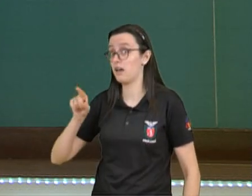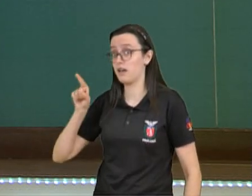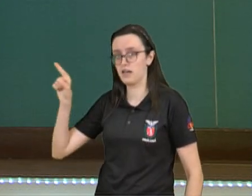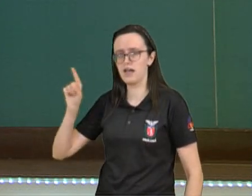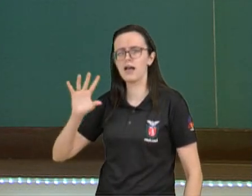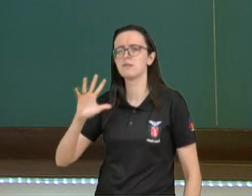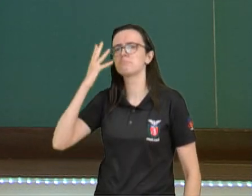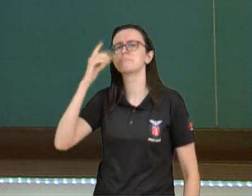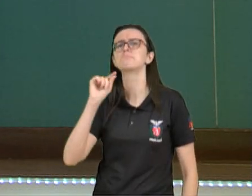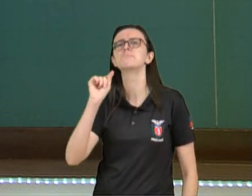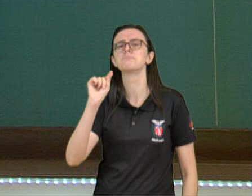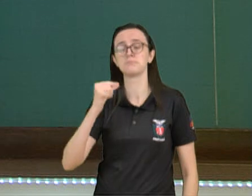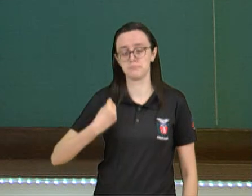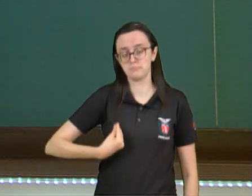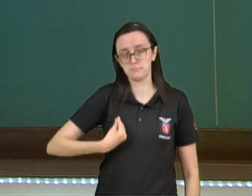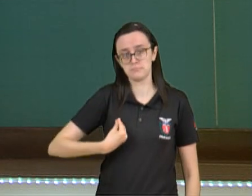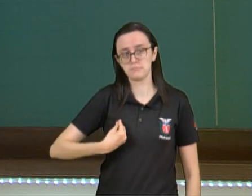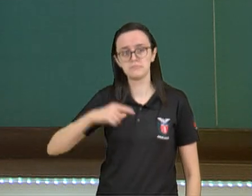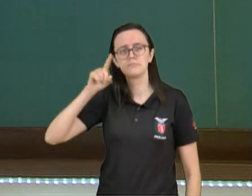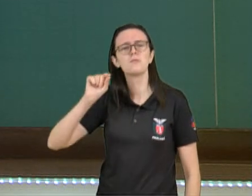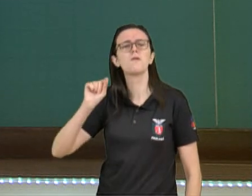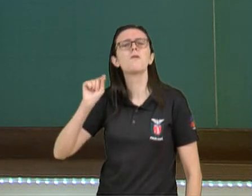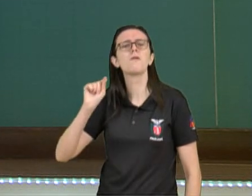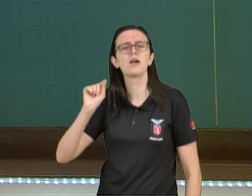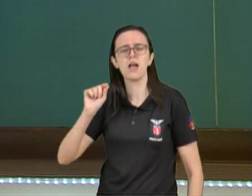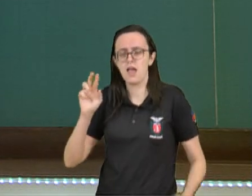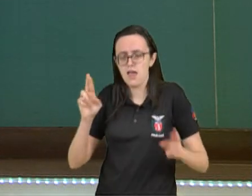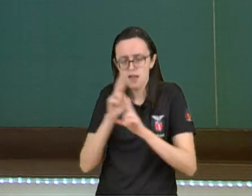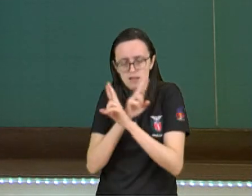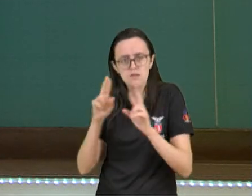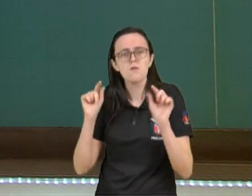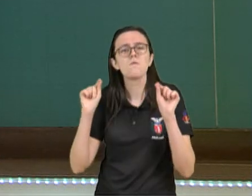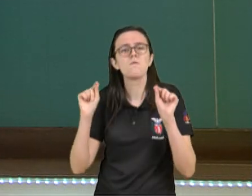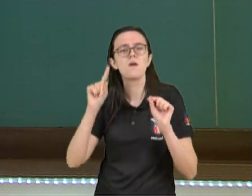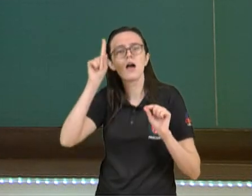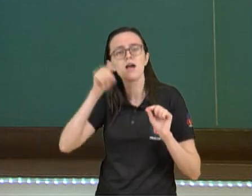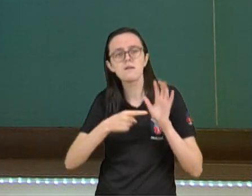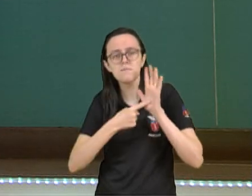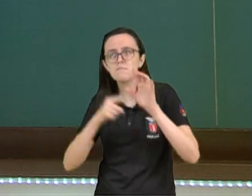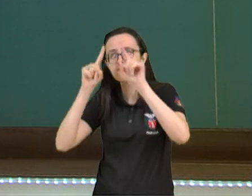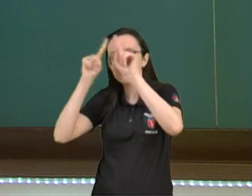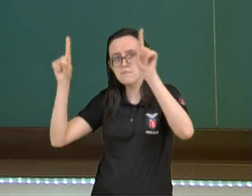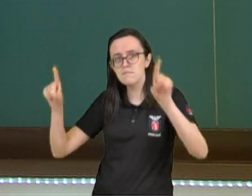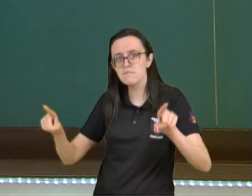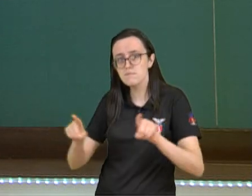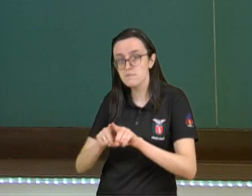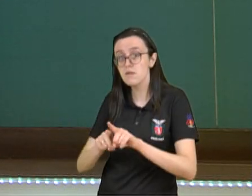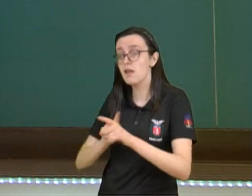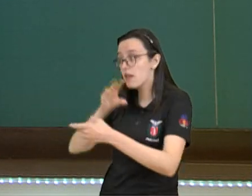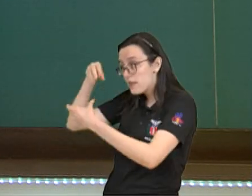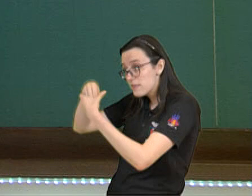que acontece e está associado, relacionado com exemplares do reino protista.